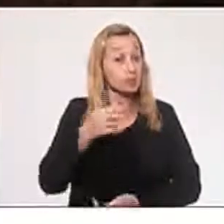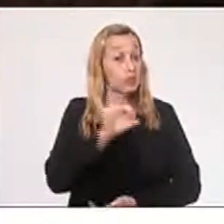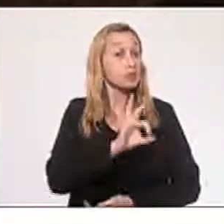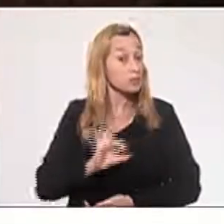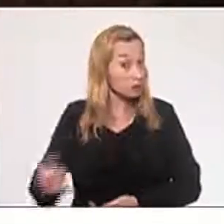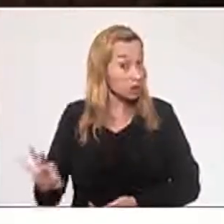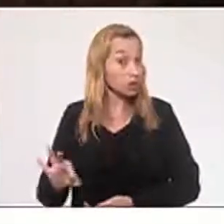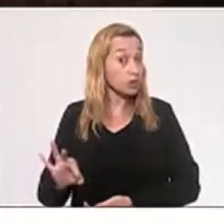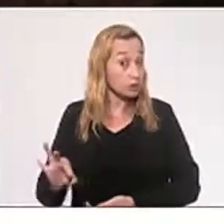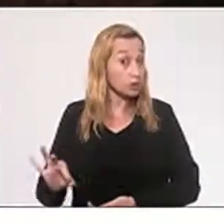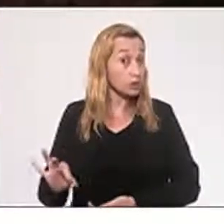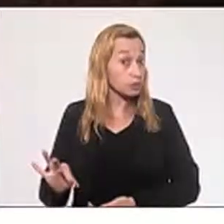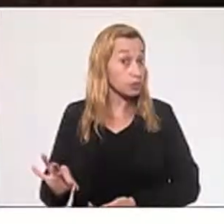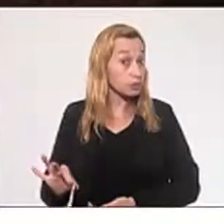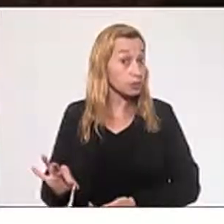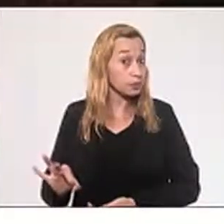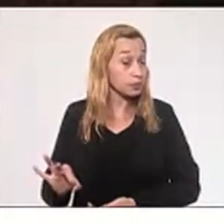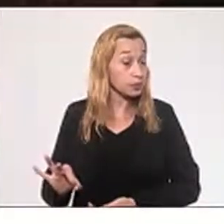12%,